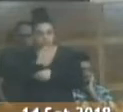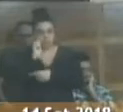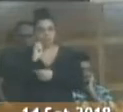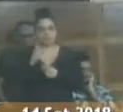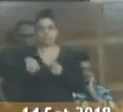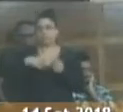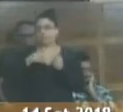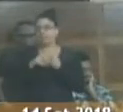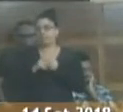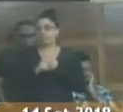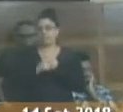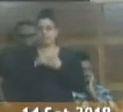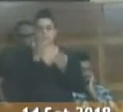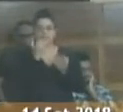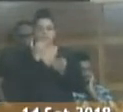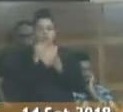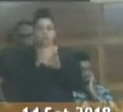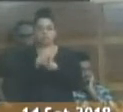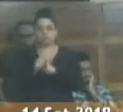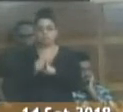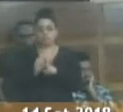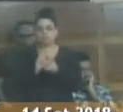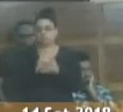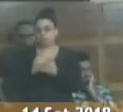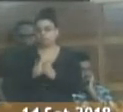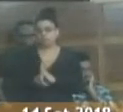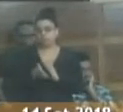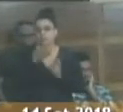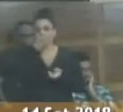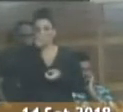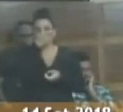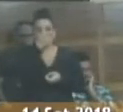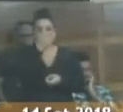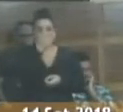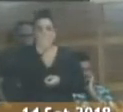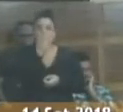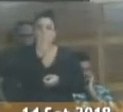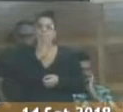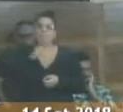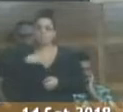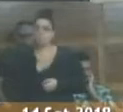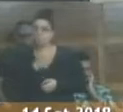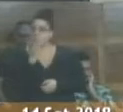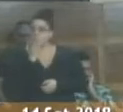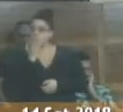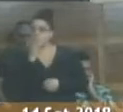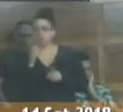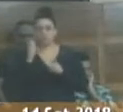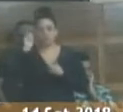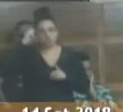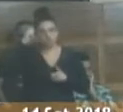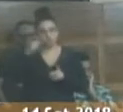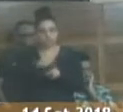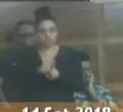caiçara, que tira o seu sustento da mar. E nós indígenas, quilombolas, que vivem